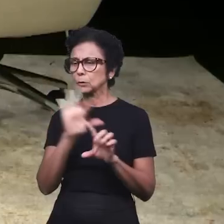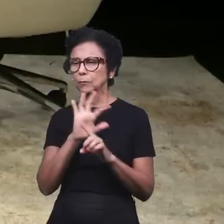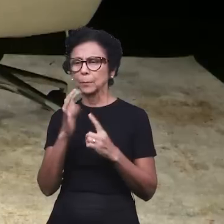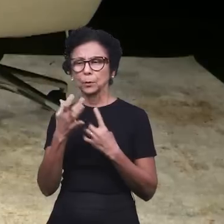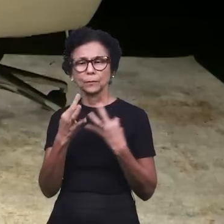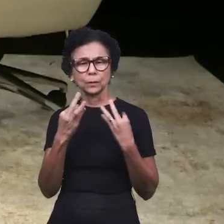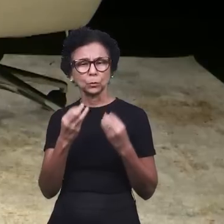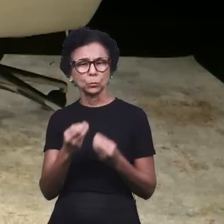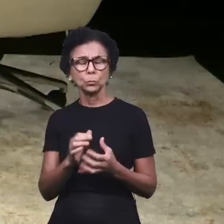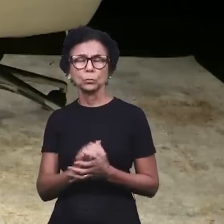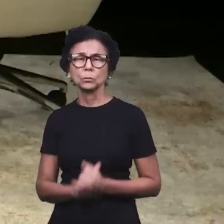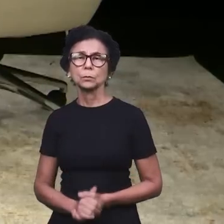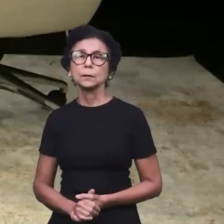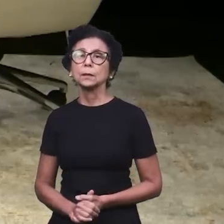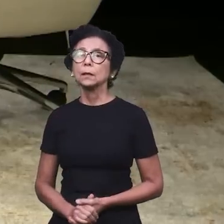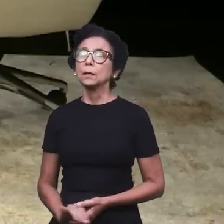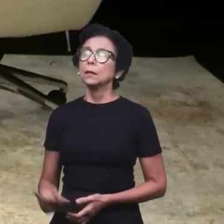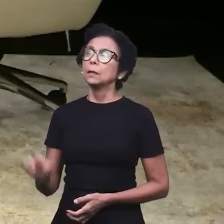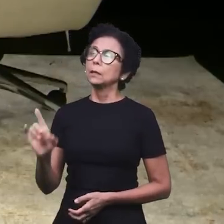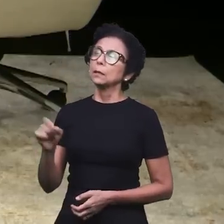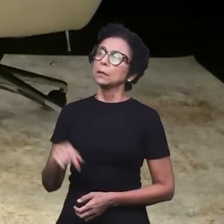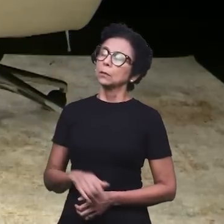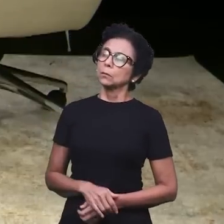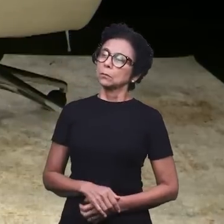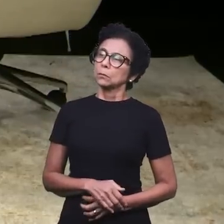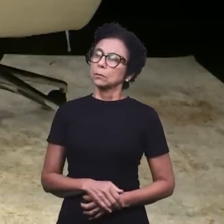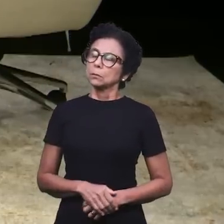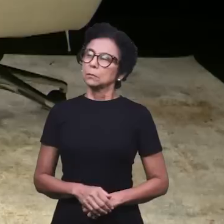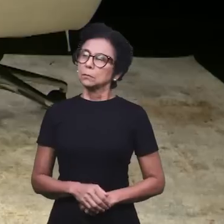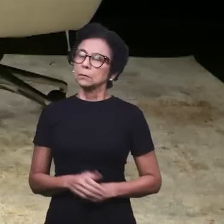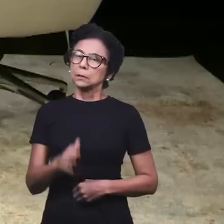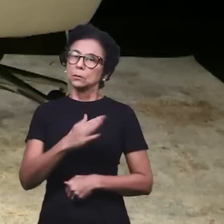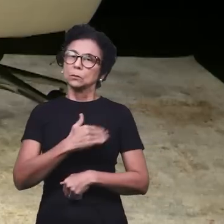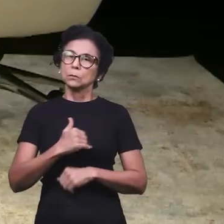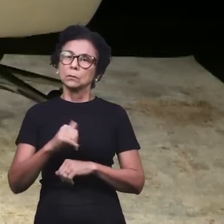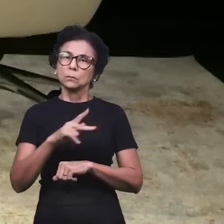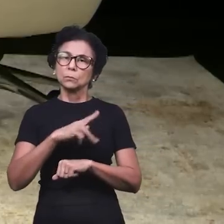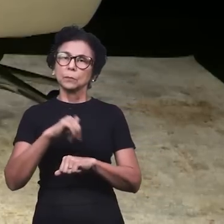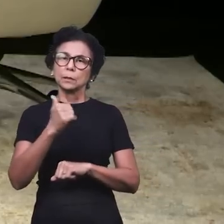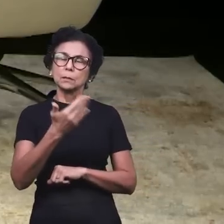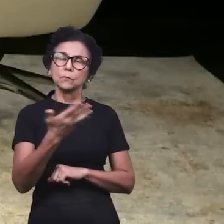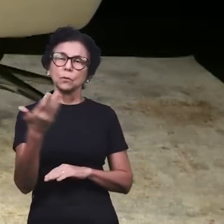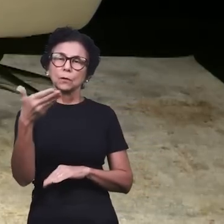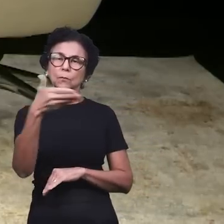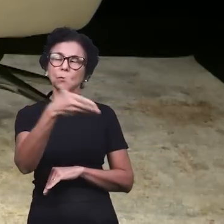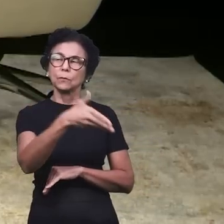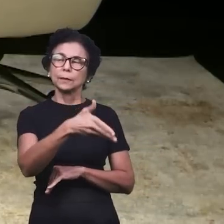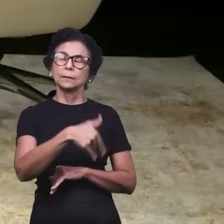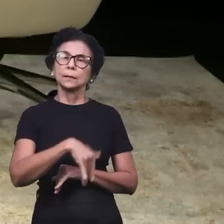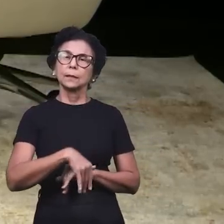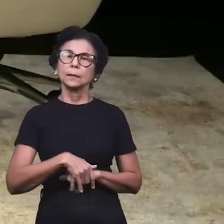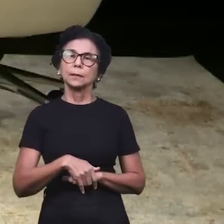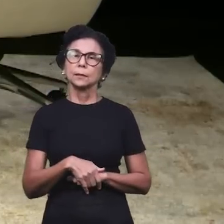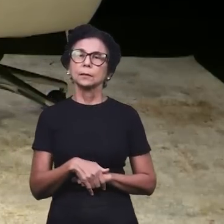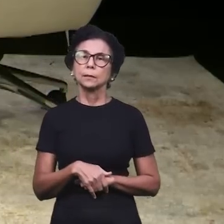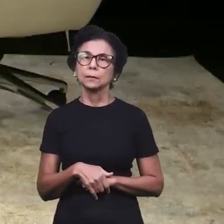Vocês vão entrar no exterior com a palavra que eu dei. O púlpito de ouro, da palavra revelada. Isso.